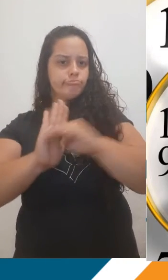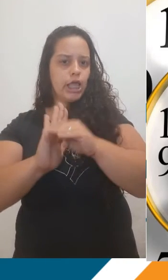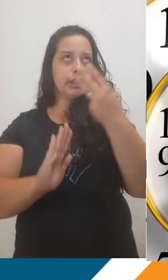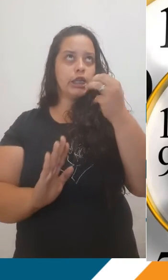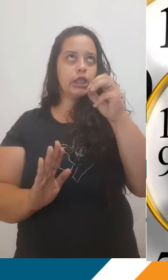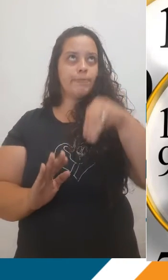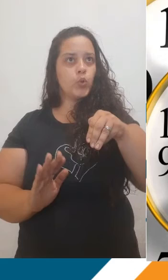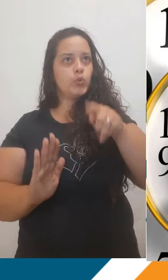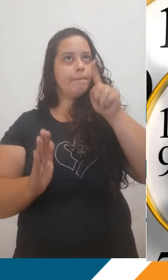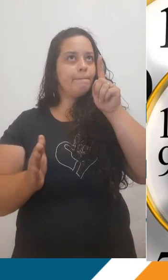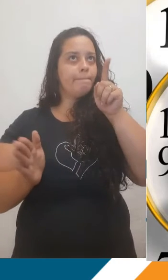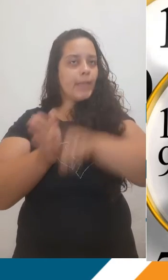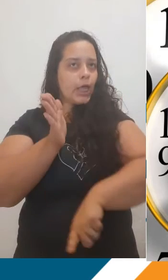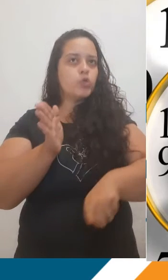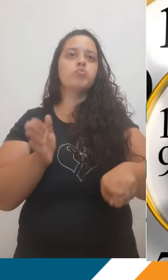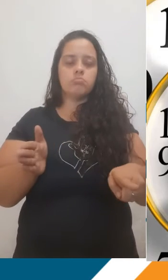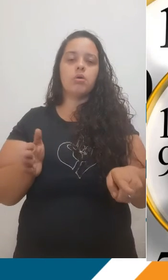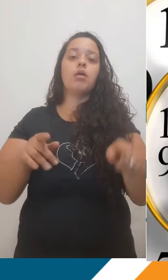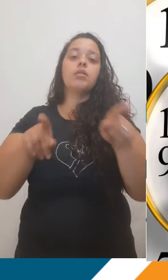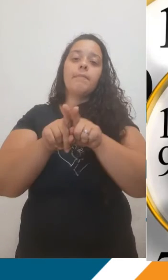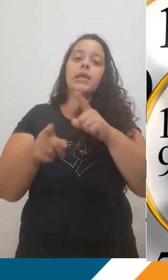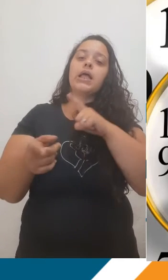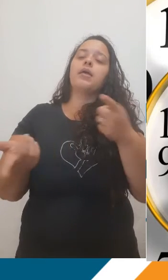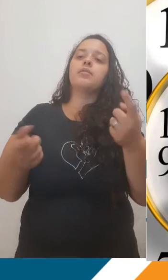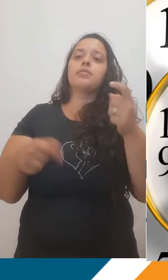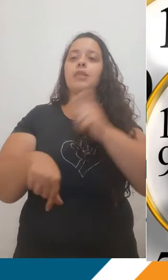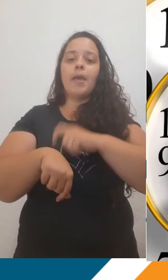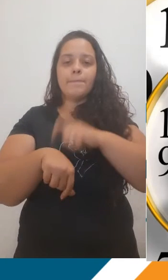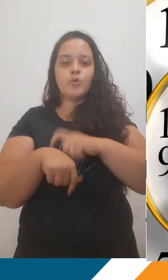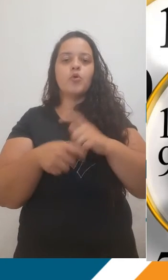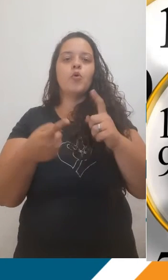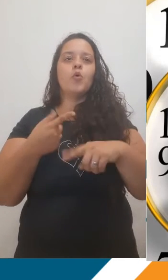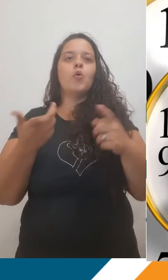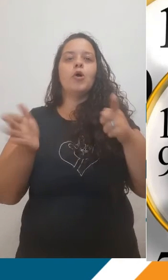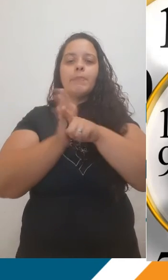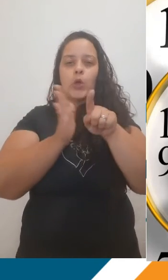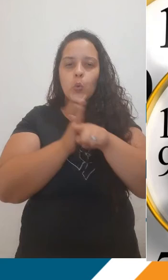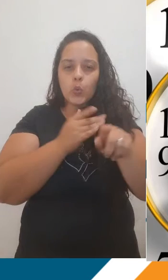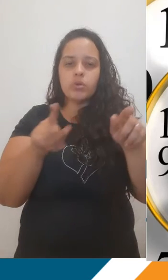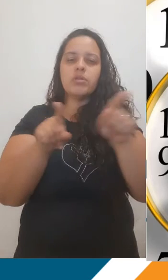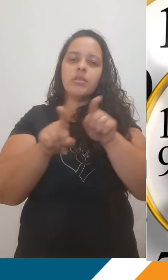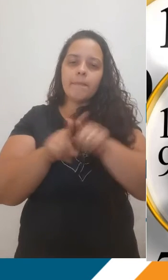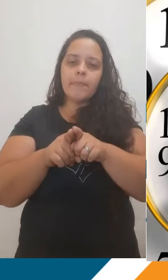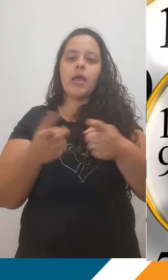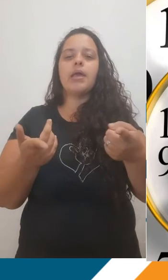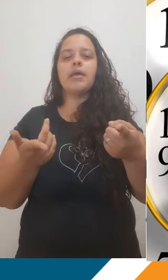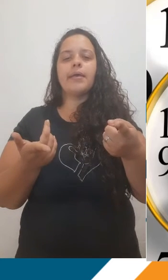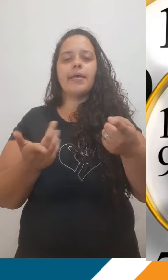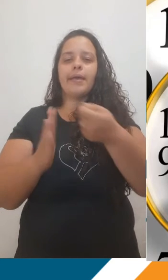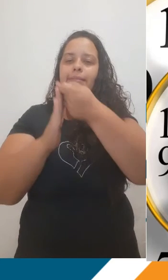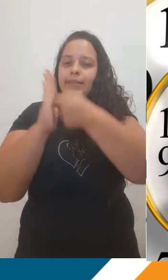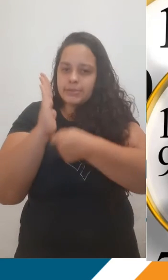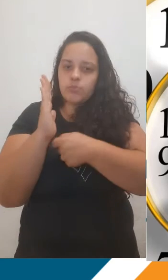daí, você se programa para distribuir o tempo entre as questões e o trabalho com a redação.